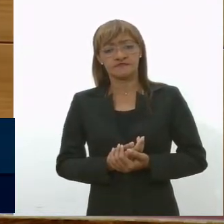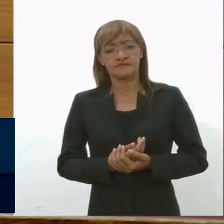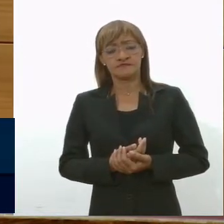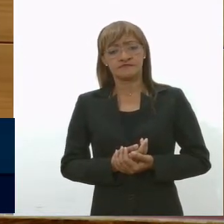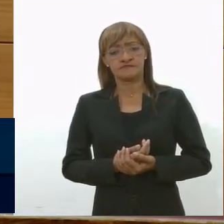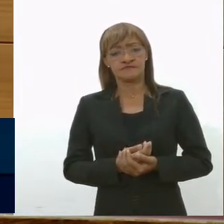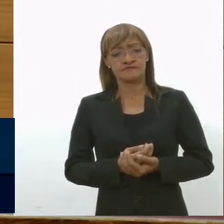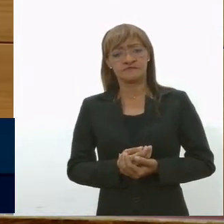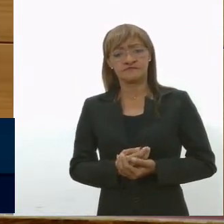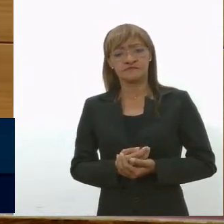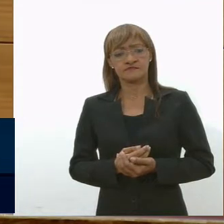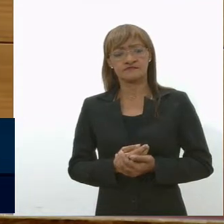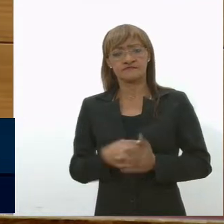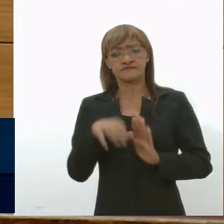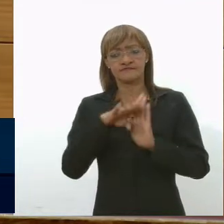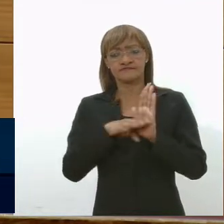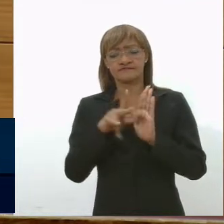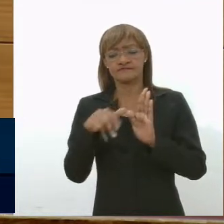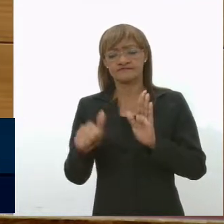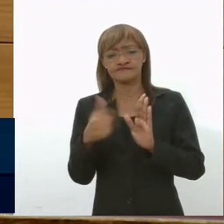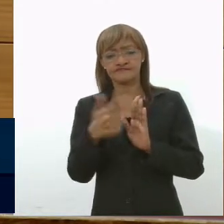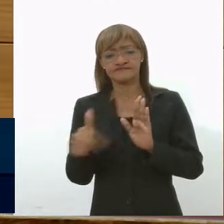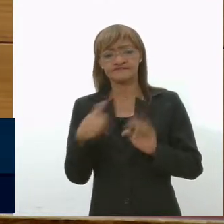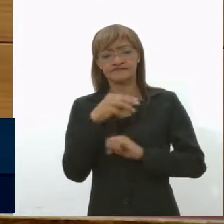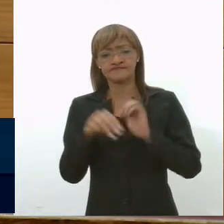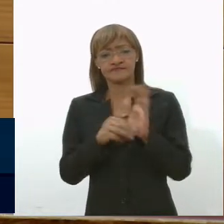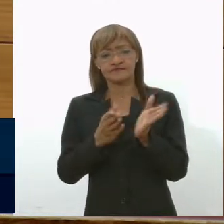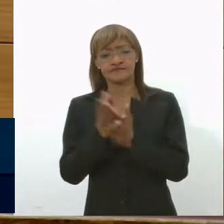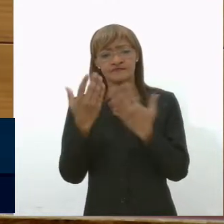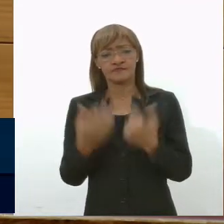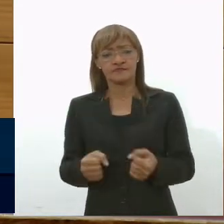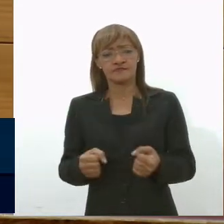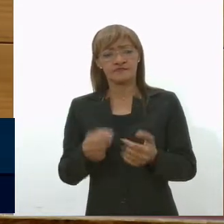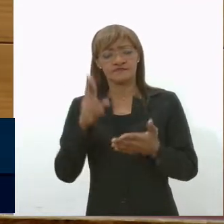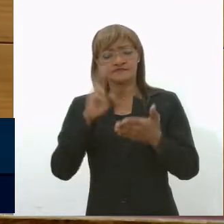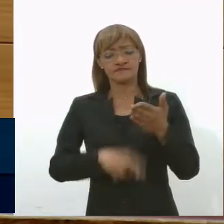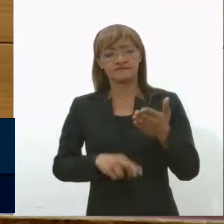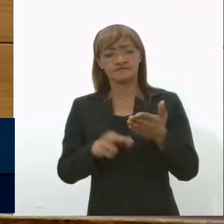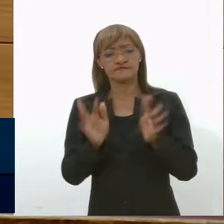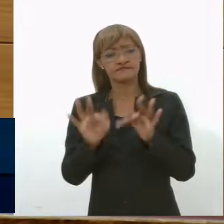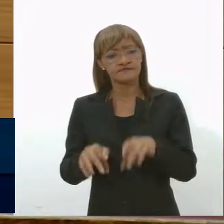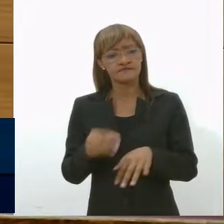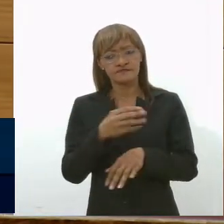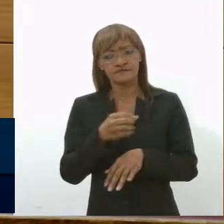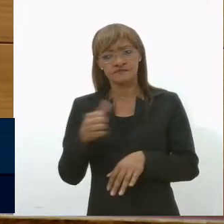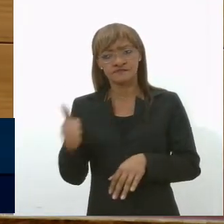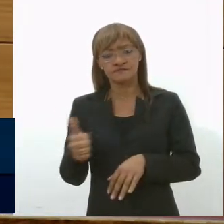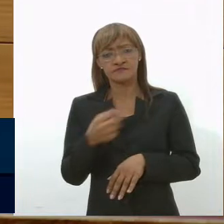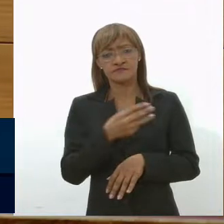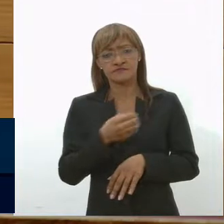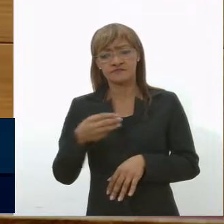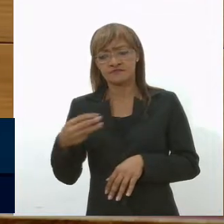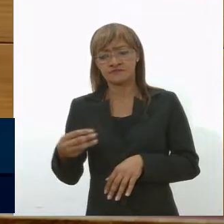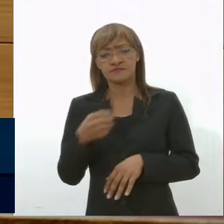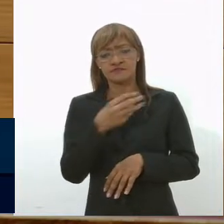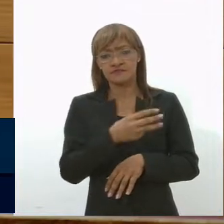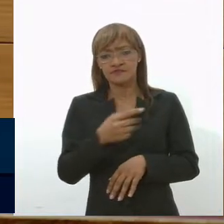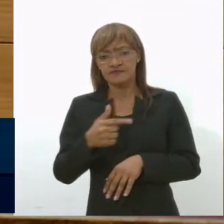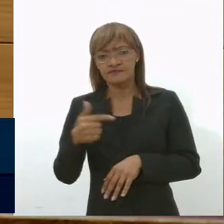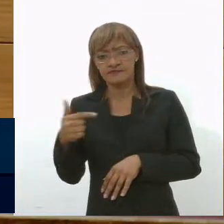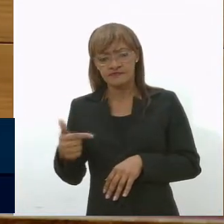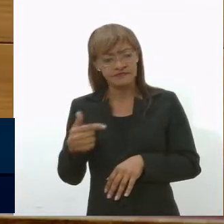Na ordem do dia, não tendo havido emendas, foram declaradas e aprovadas em redação final os projetos de lei de número 301, 313, 323,